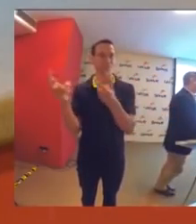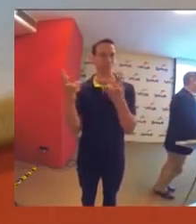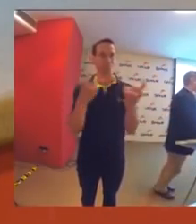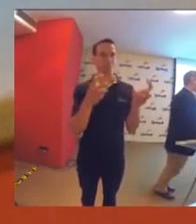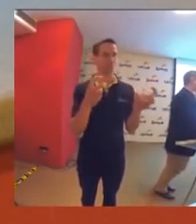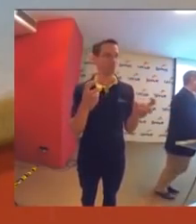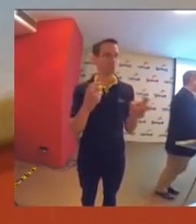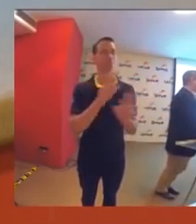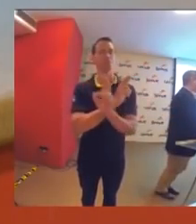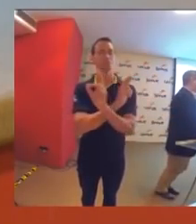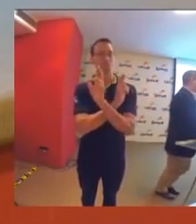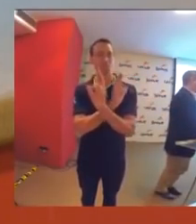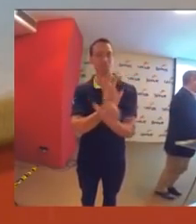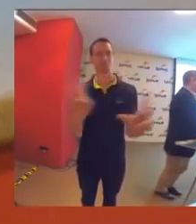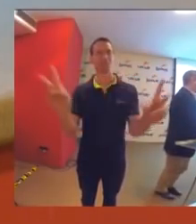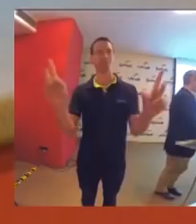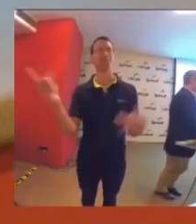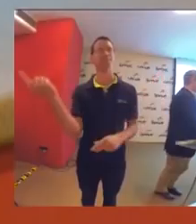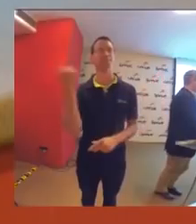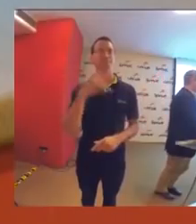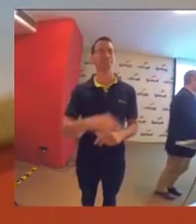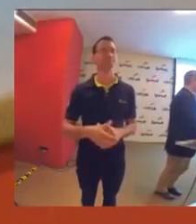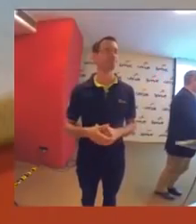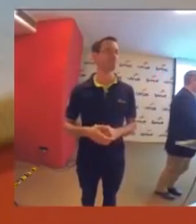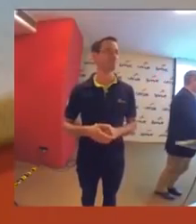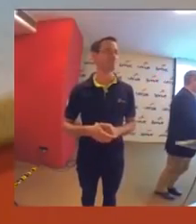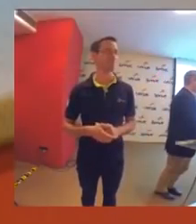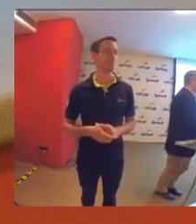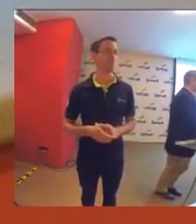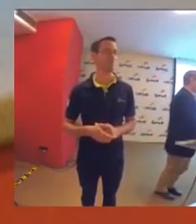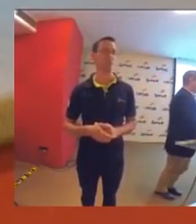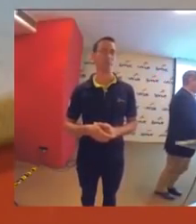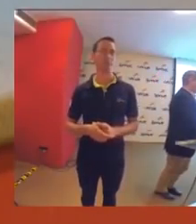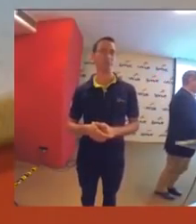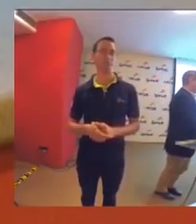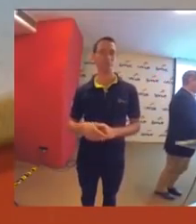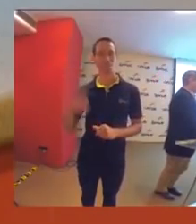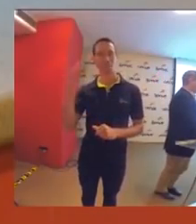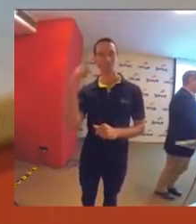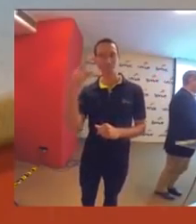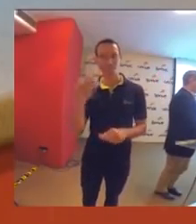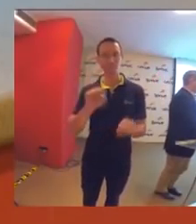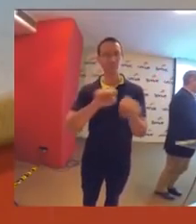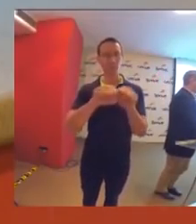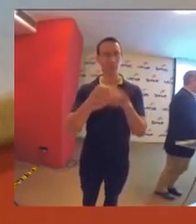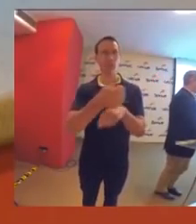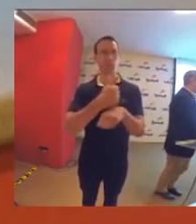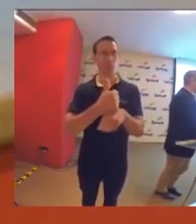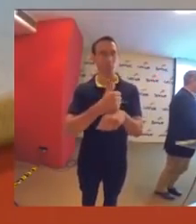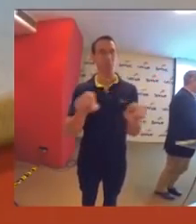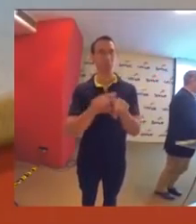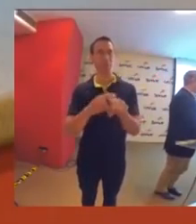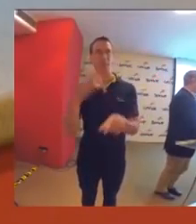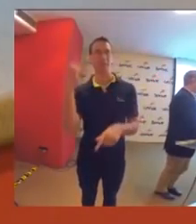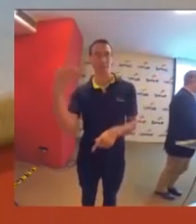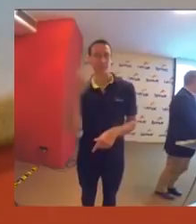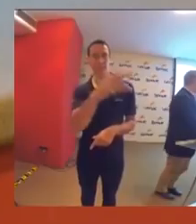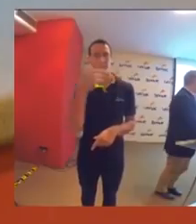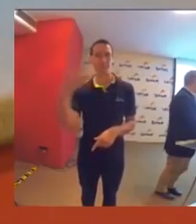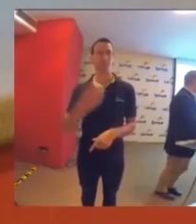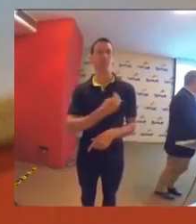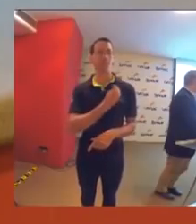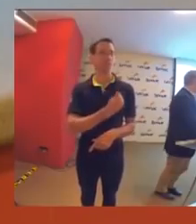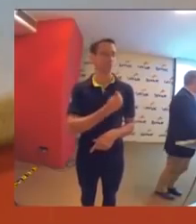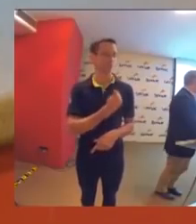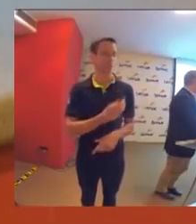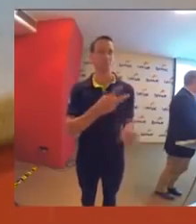isso fez, não só na questão da educação profissional, mas na vida deles. Assim, isso fica muito claro quando a gente vai... A